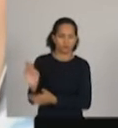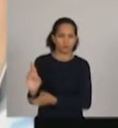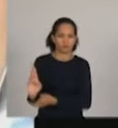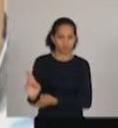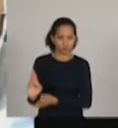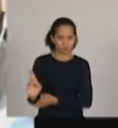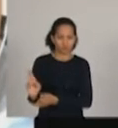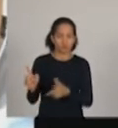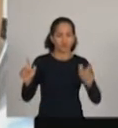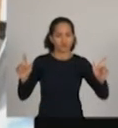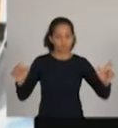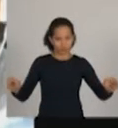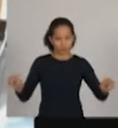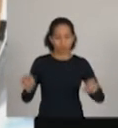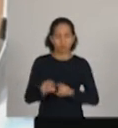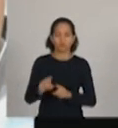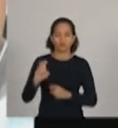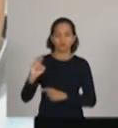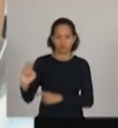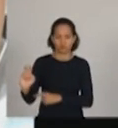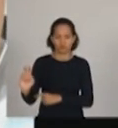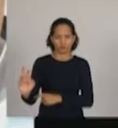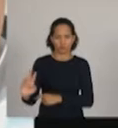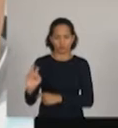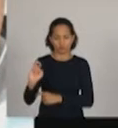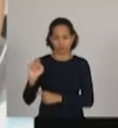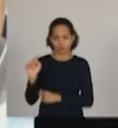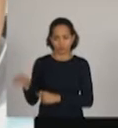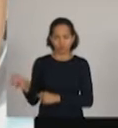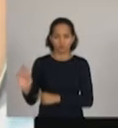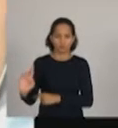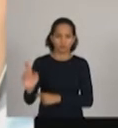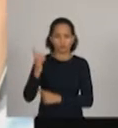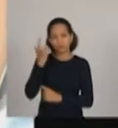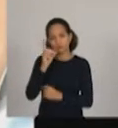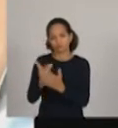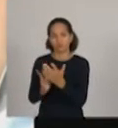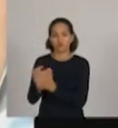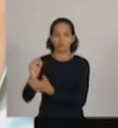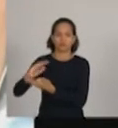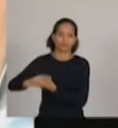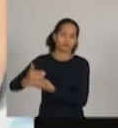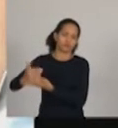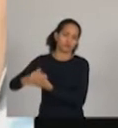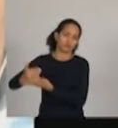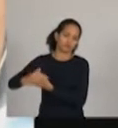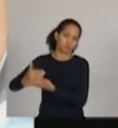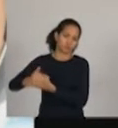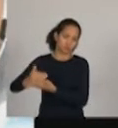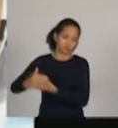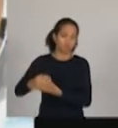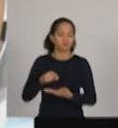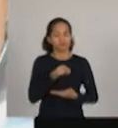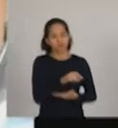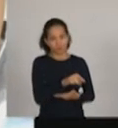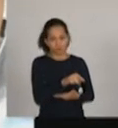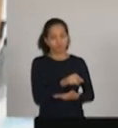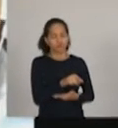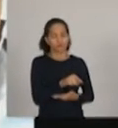E R$ 5.000 para aquisição de um notebook. Serão beneficiados